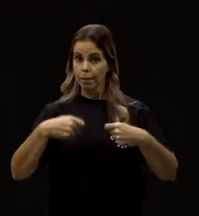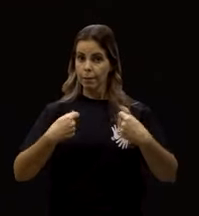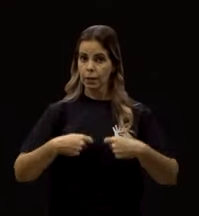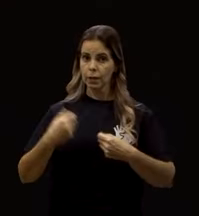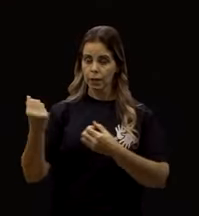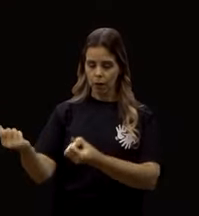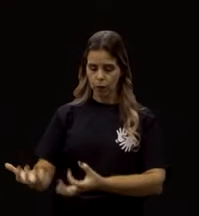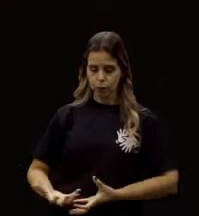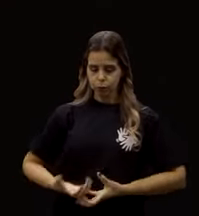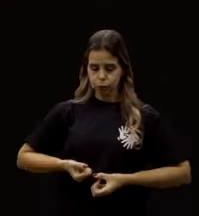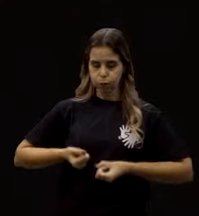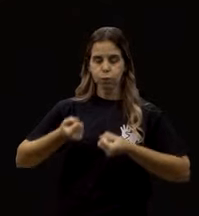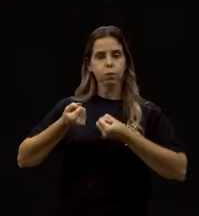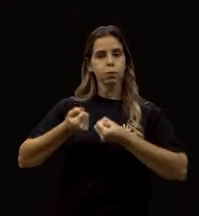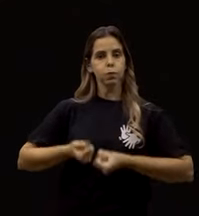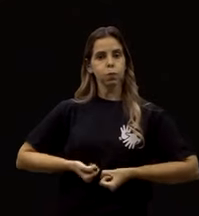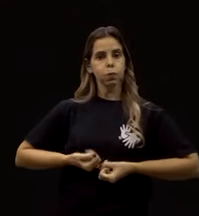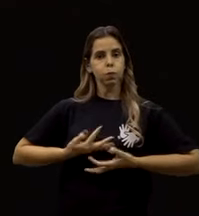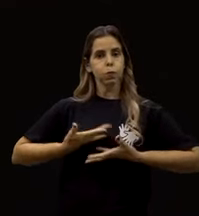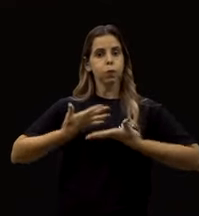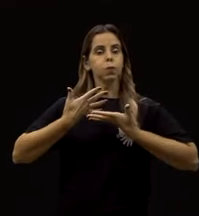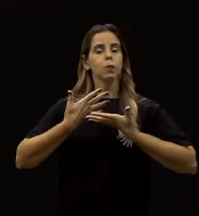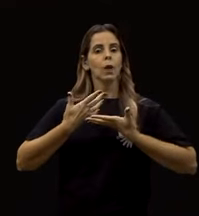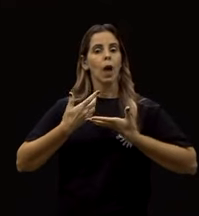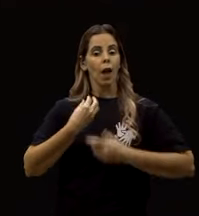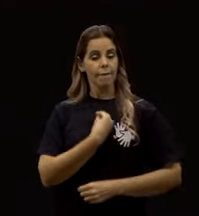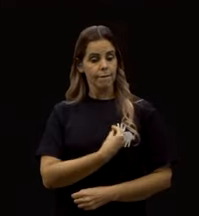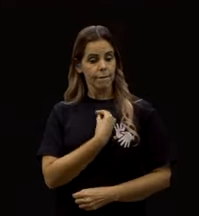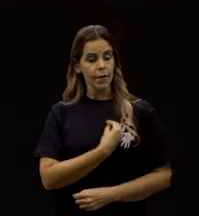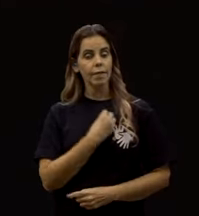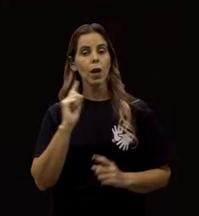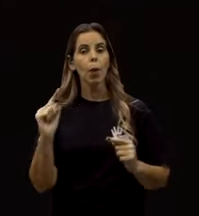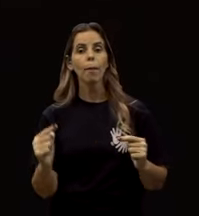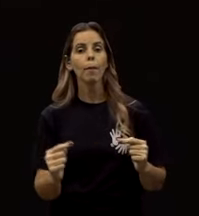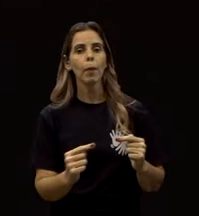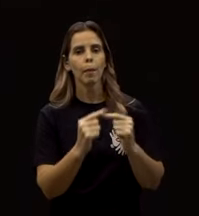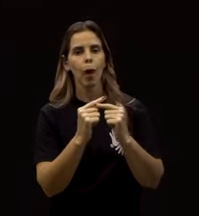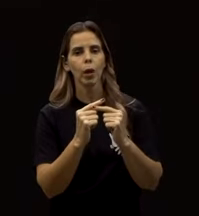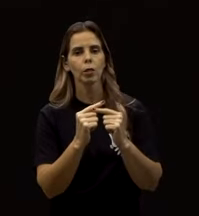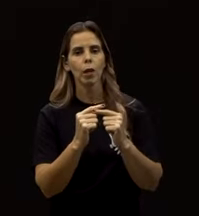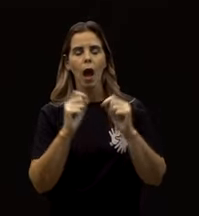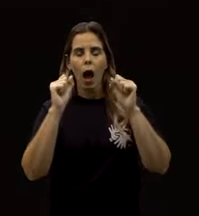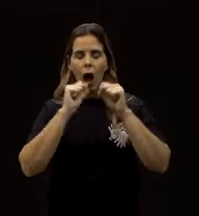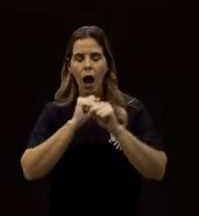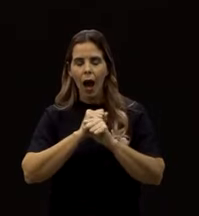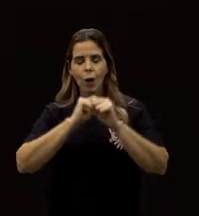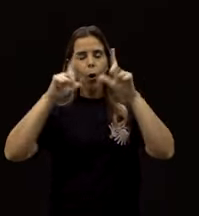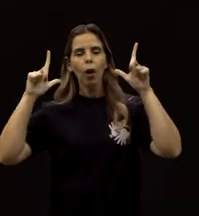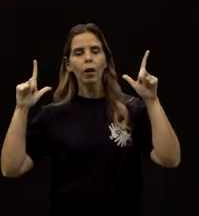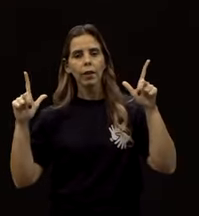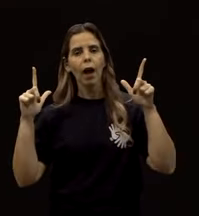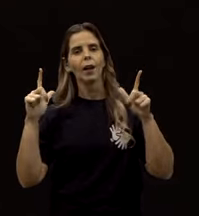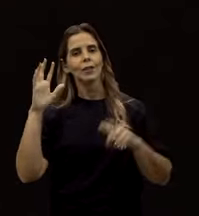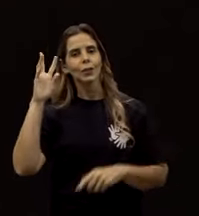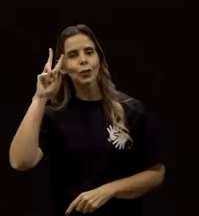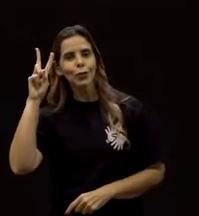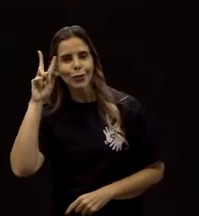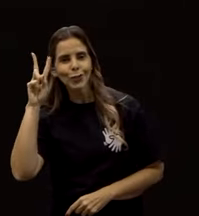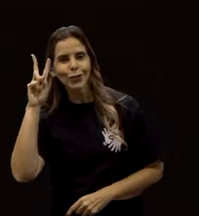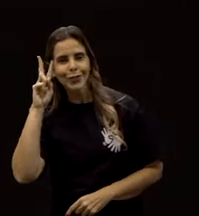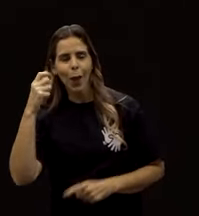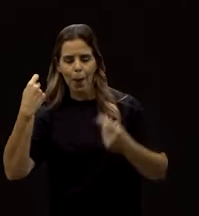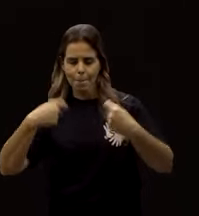fala para ele você precisa viver de propósito você precisa levantar de propósito você precisa levantar e acordar segunda-feira com